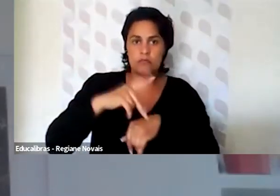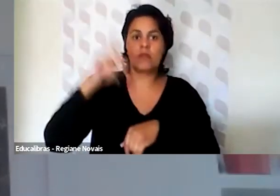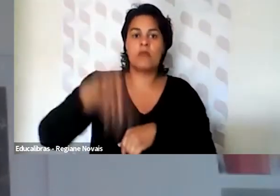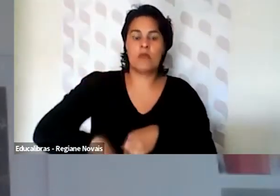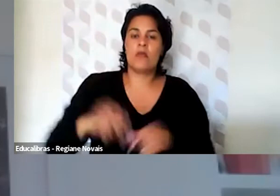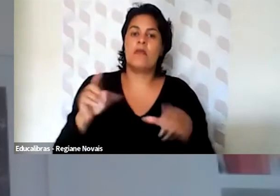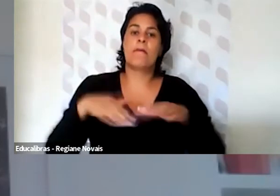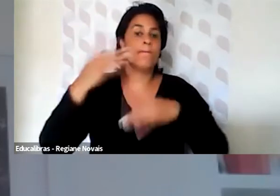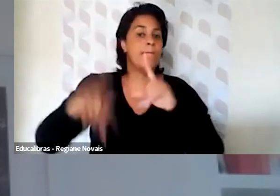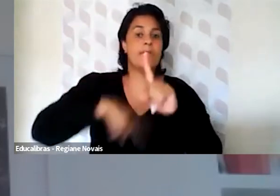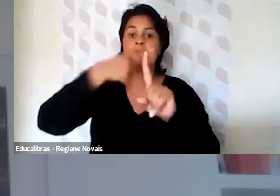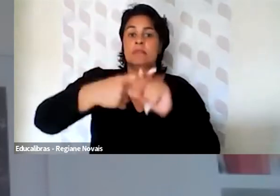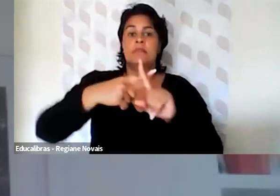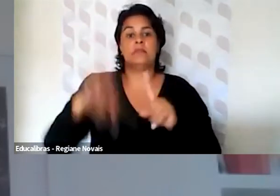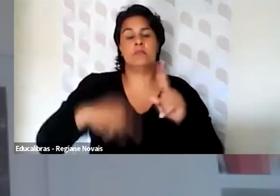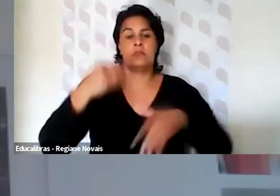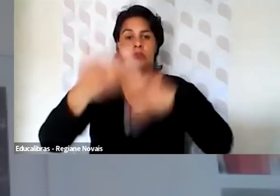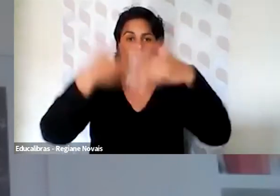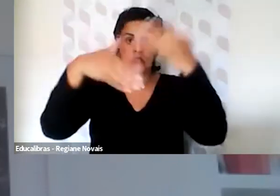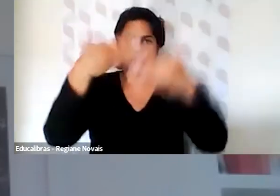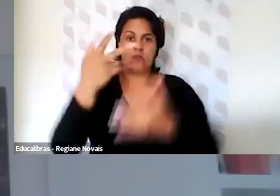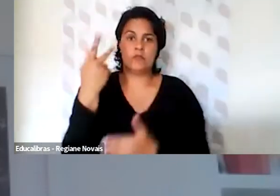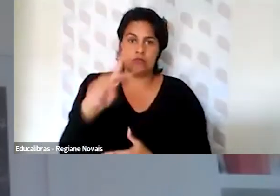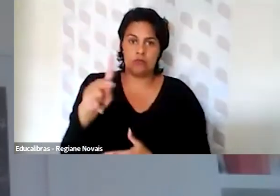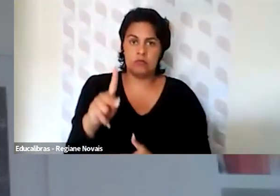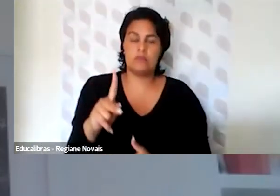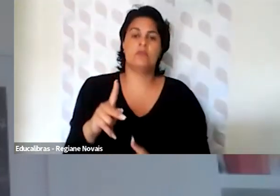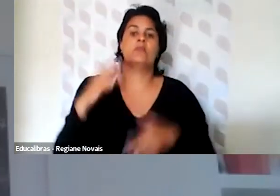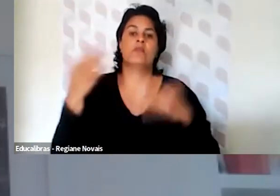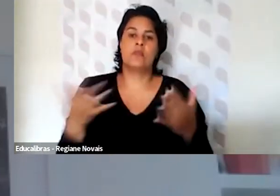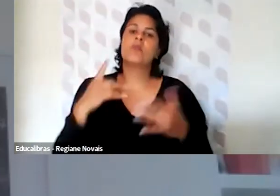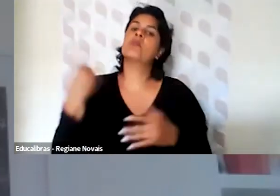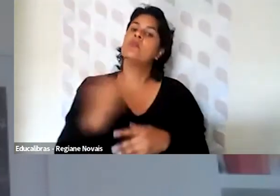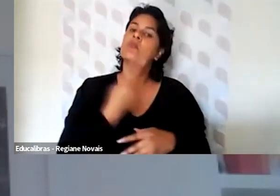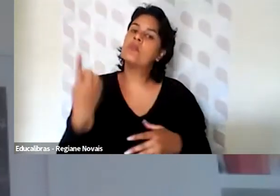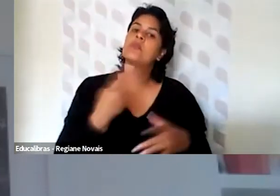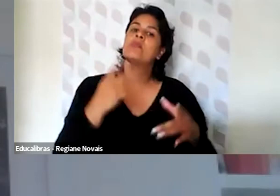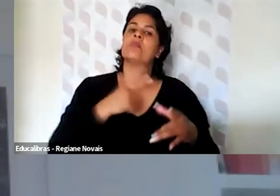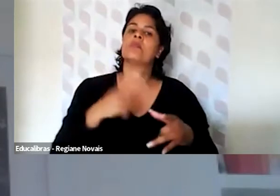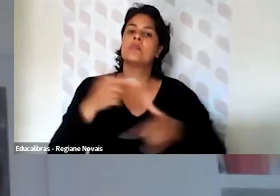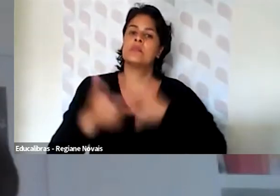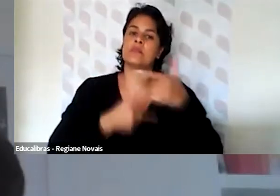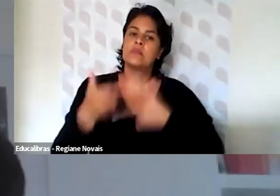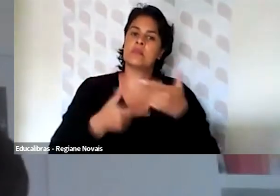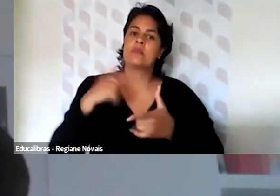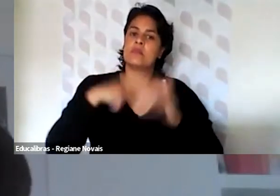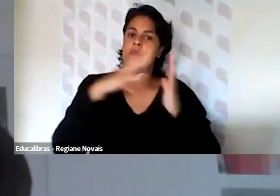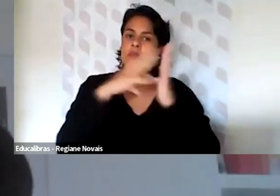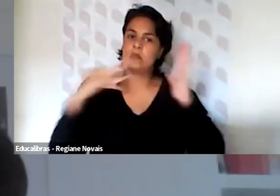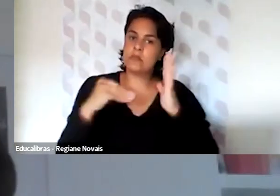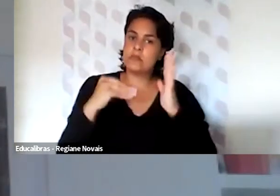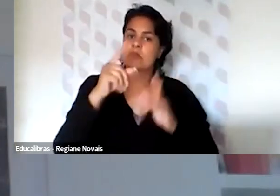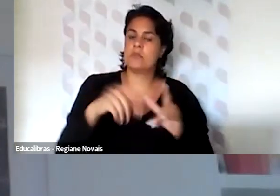é necessário para o desenvolvimento dela. Então, estamos trabalhando, a Isabela colocou muito bem os modelos que dão o norte para isso. Entendo